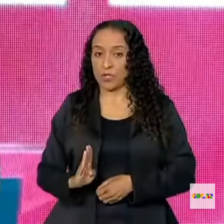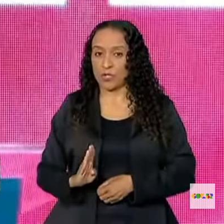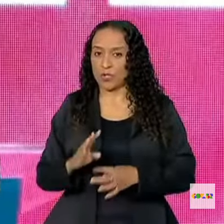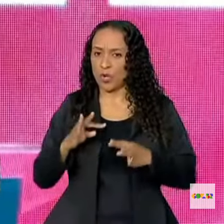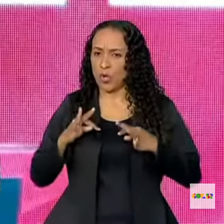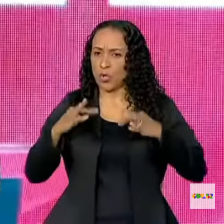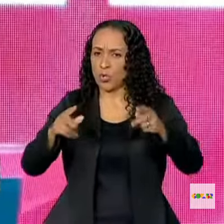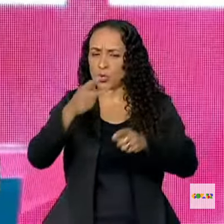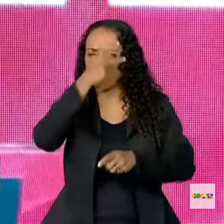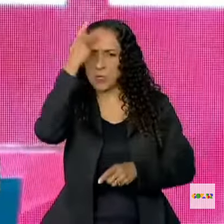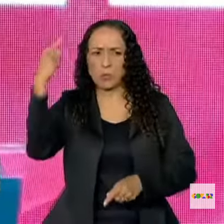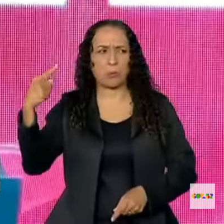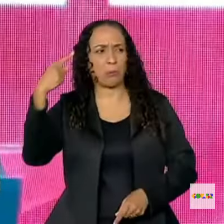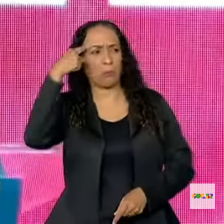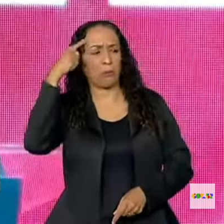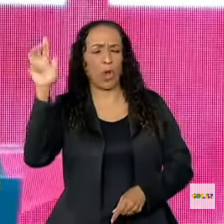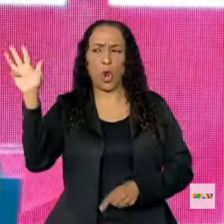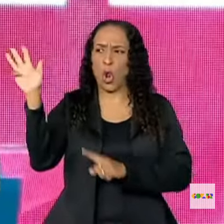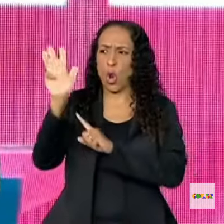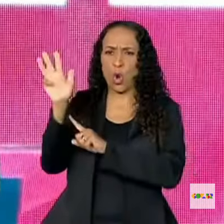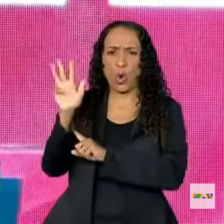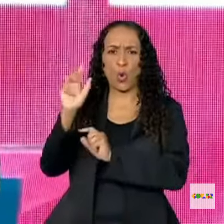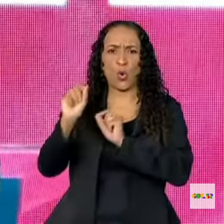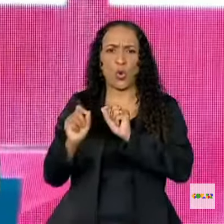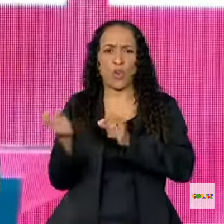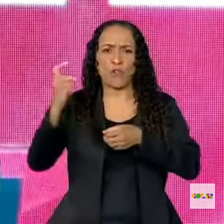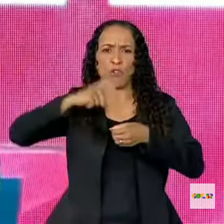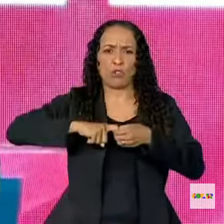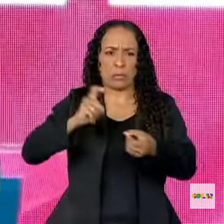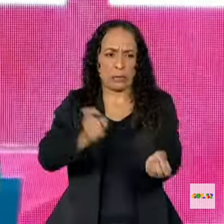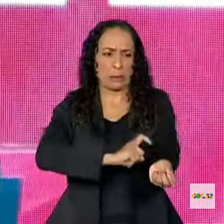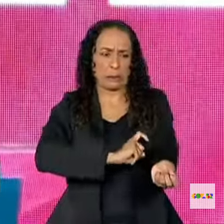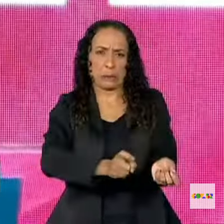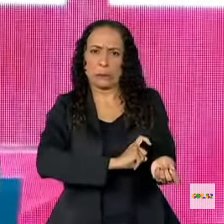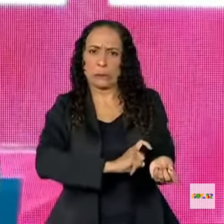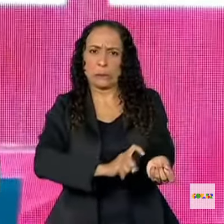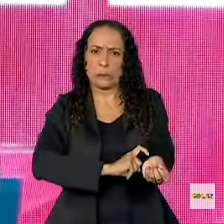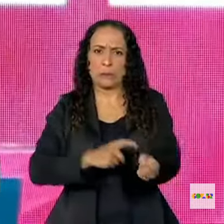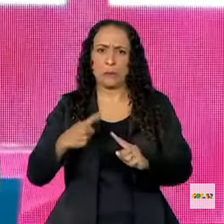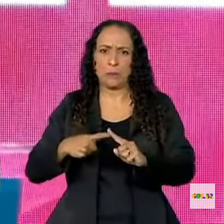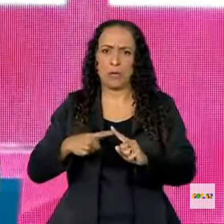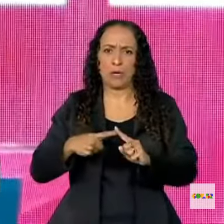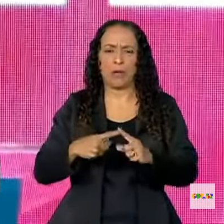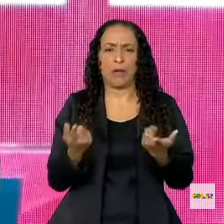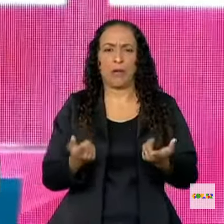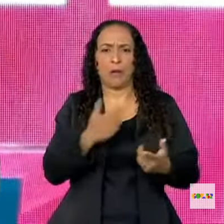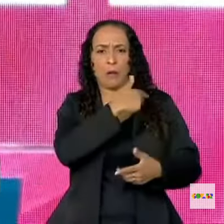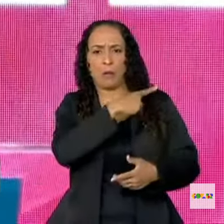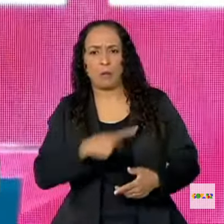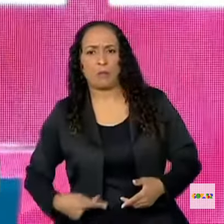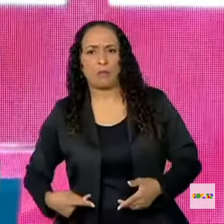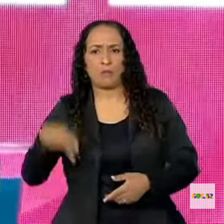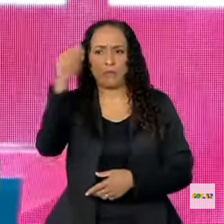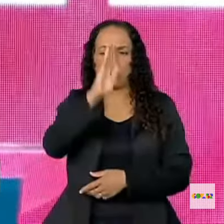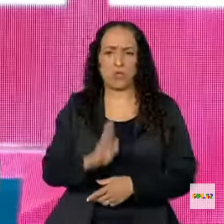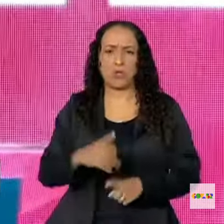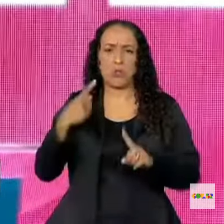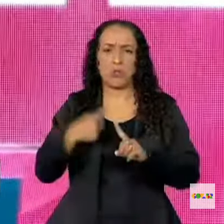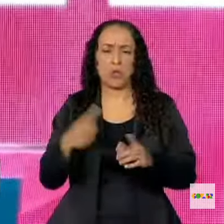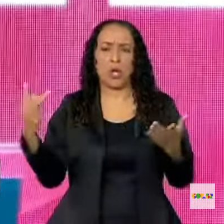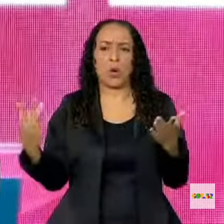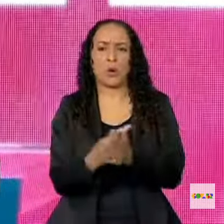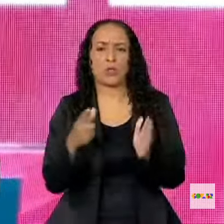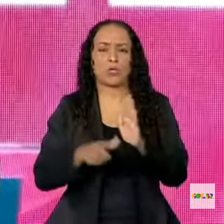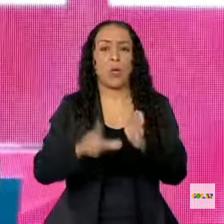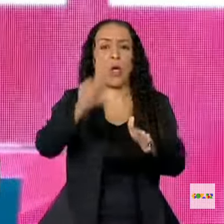todo mundo achava que o Lula ia volar muito nervoso para governar o Brasil pelo que tinha acontecido